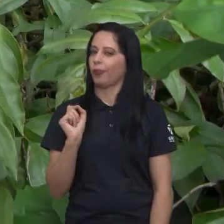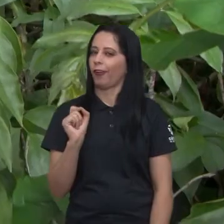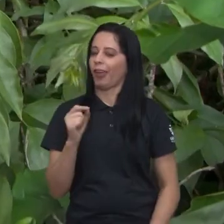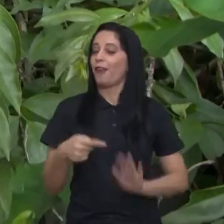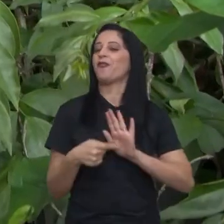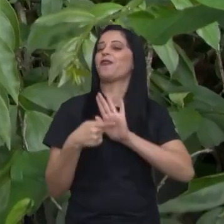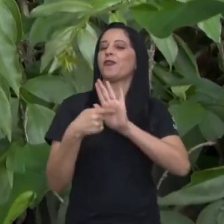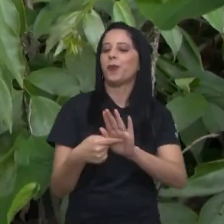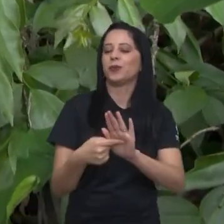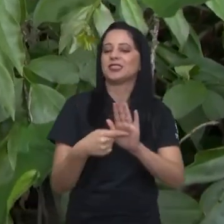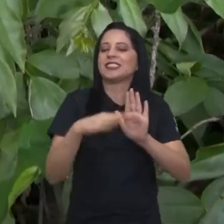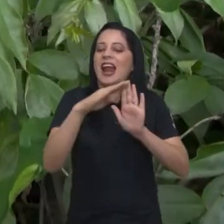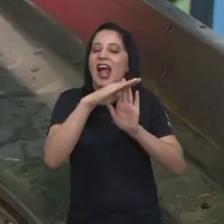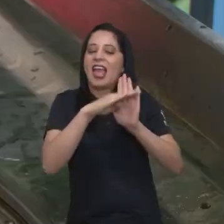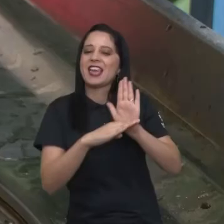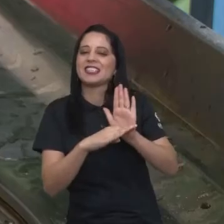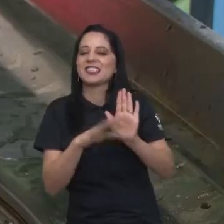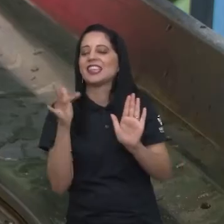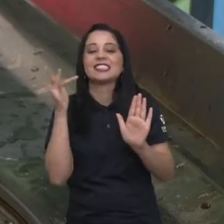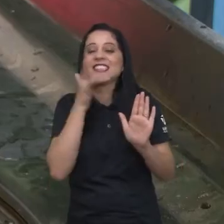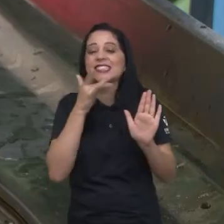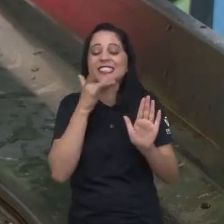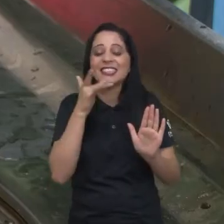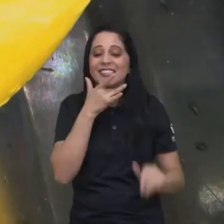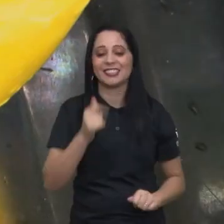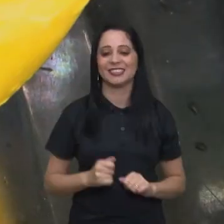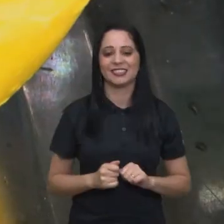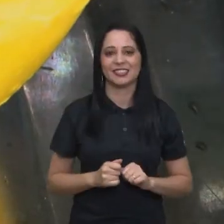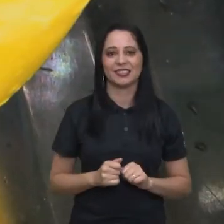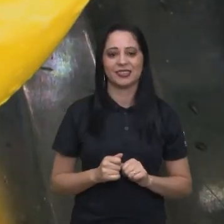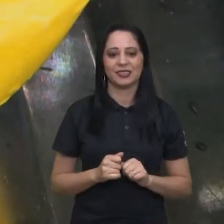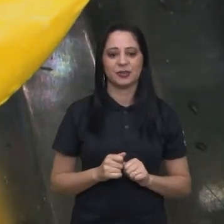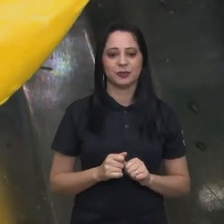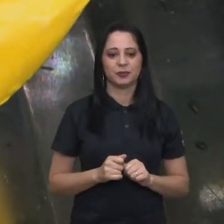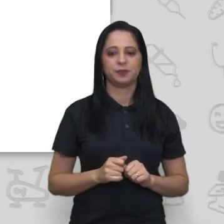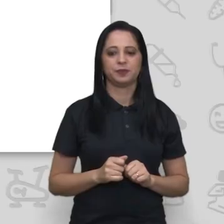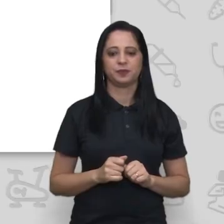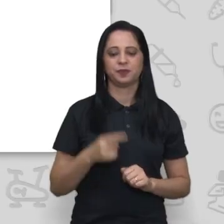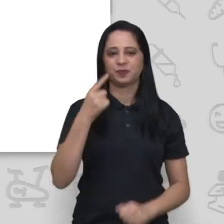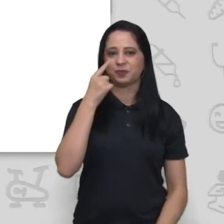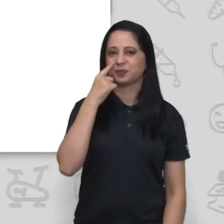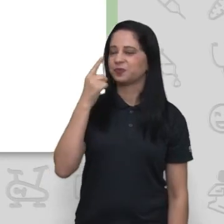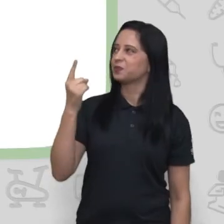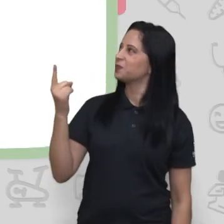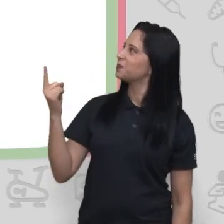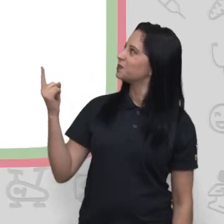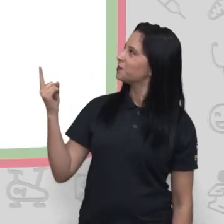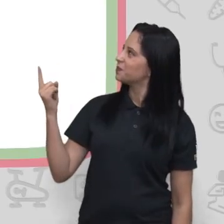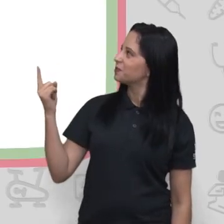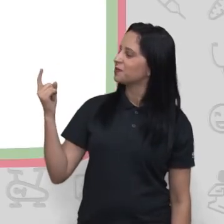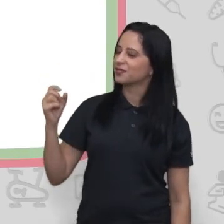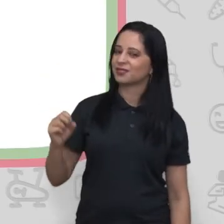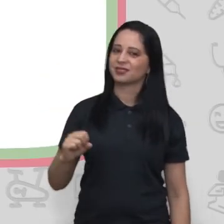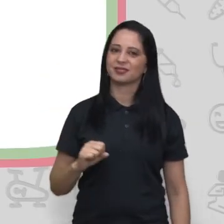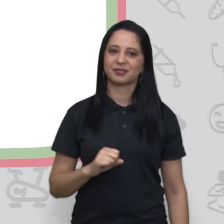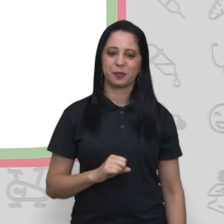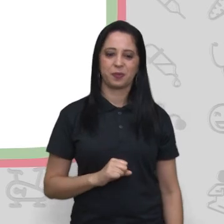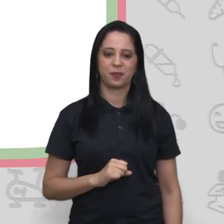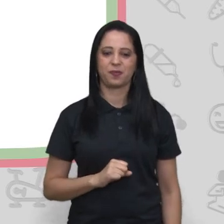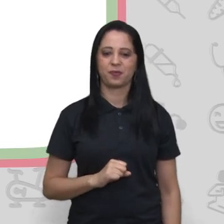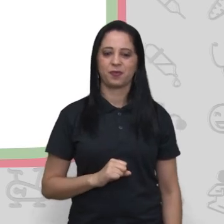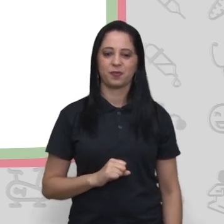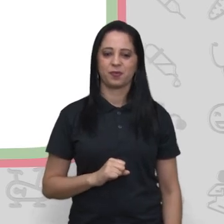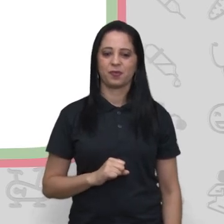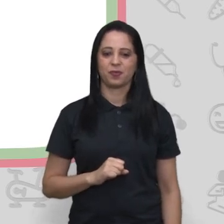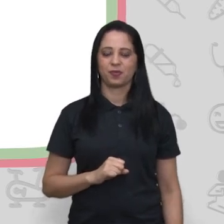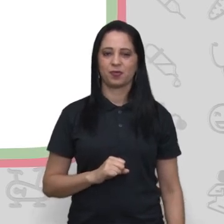uma receitinha com uma punk bem saborosa. Anota aí! Para preparar o patê de Ora Pro Nobis, você